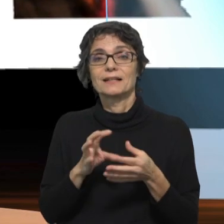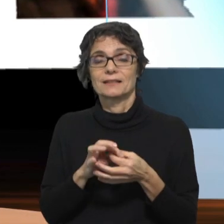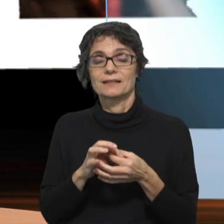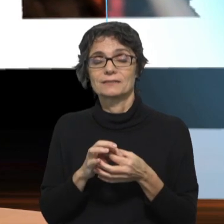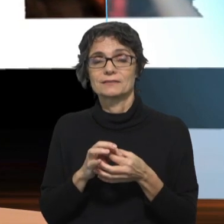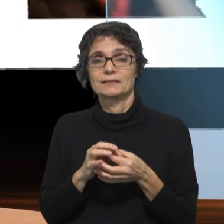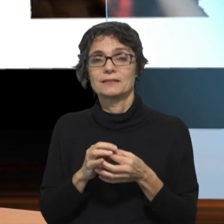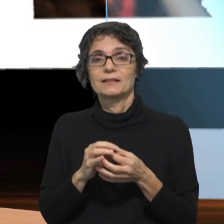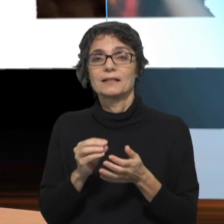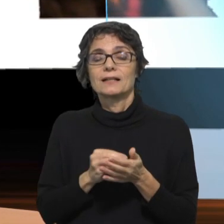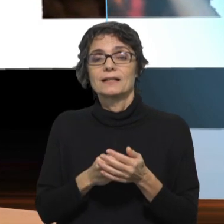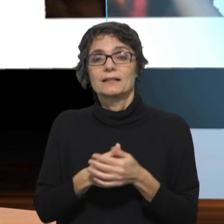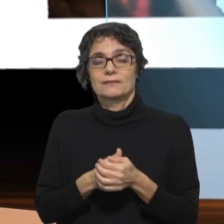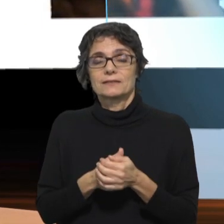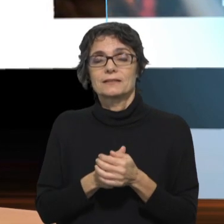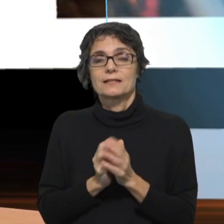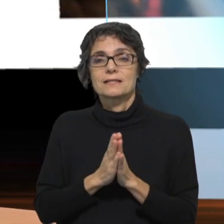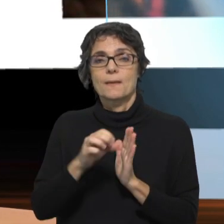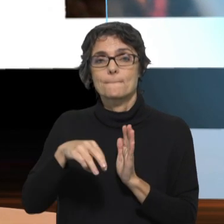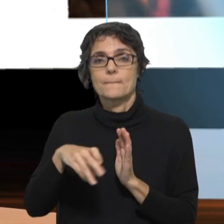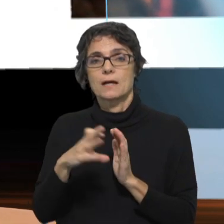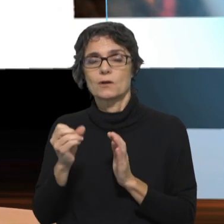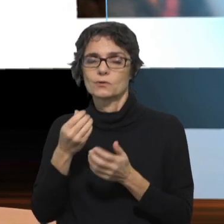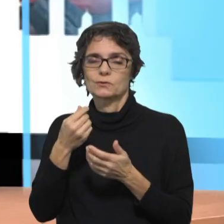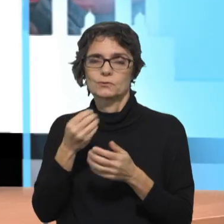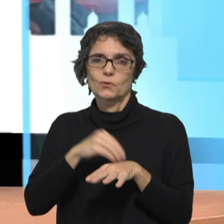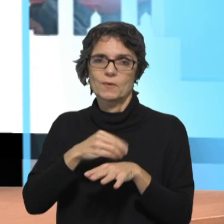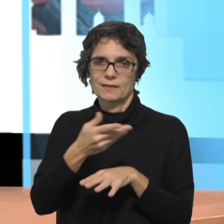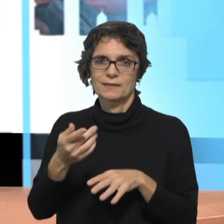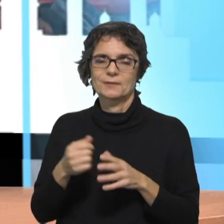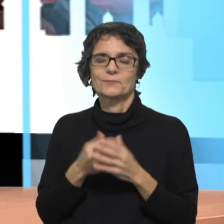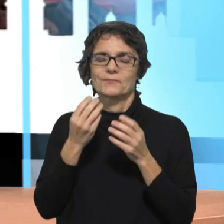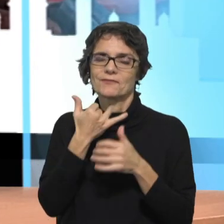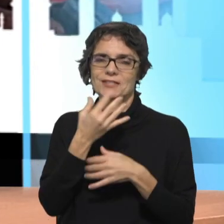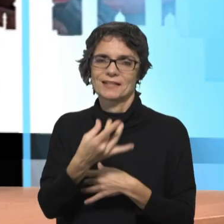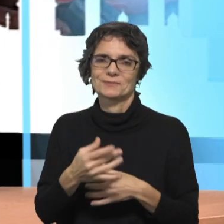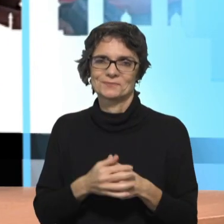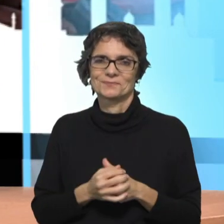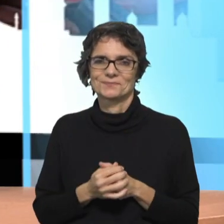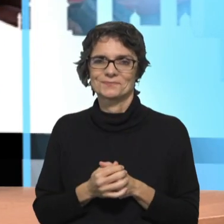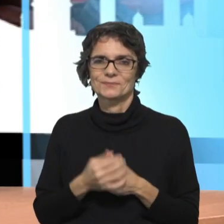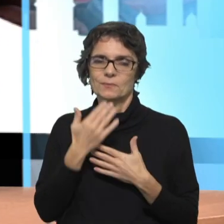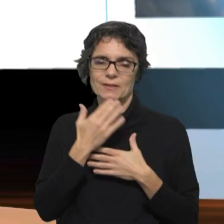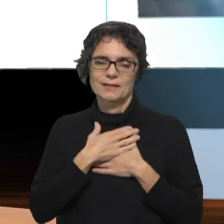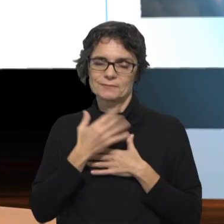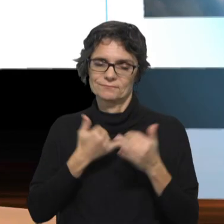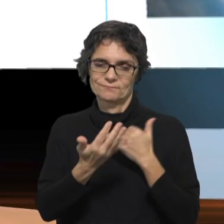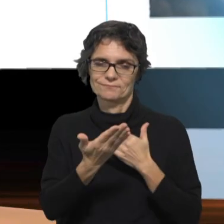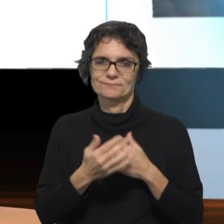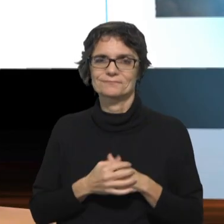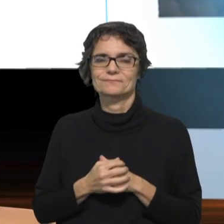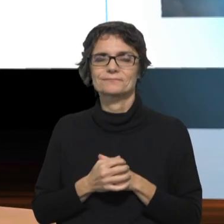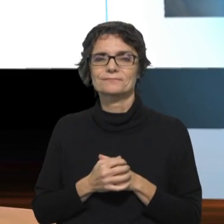Marcos com os comentários à liturgia dos vários domingos. Muito obrigado e votos de um Feliz Natal. Igualmente. Muito obrigado por ter estado